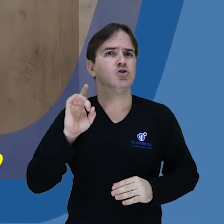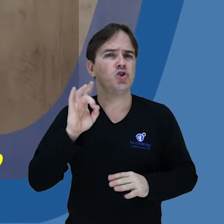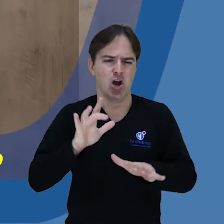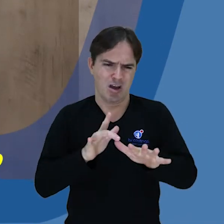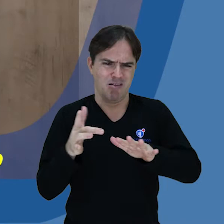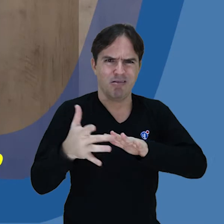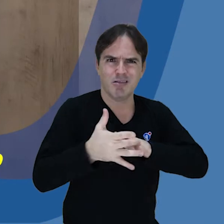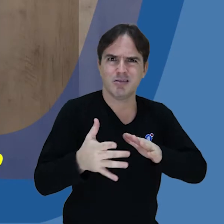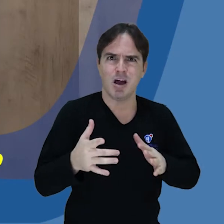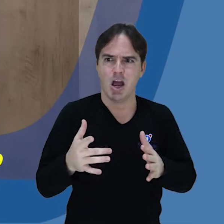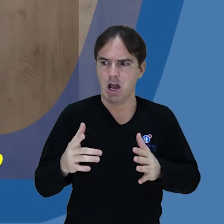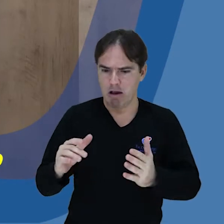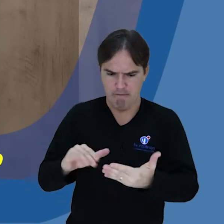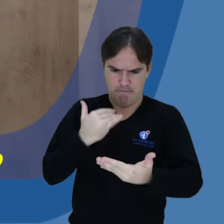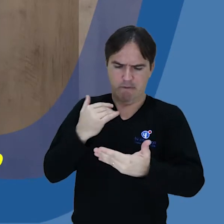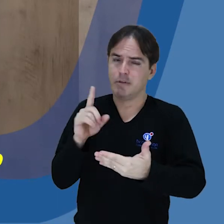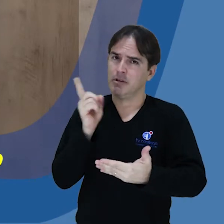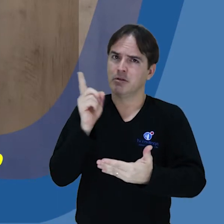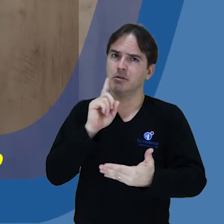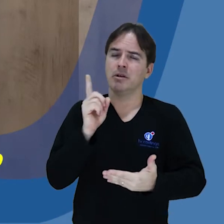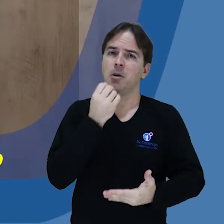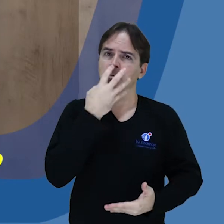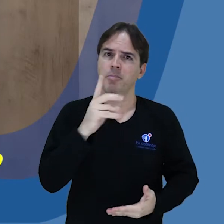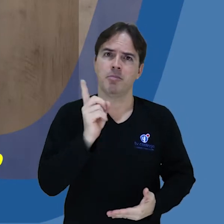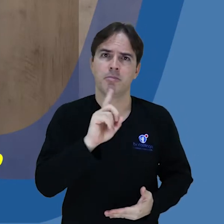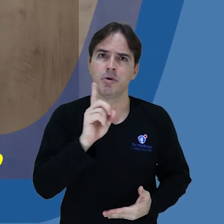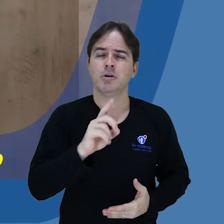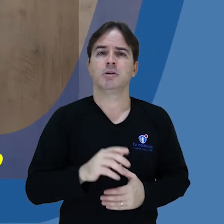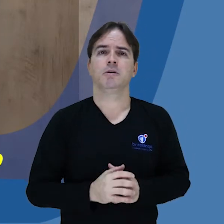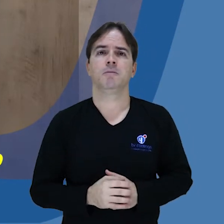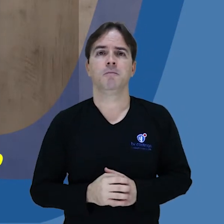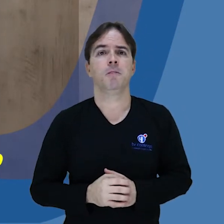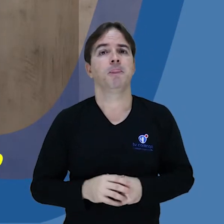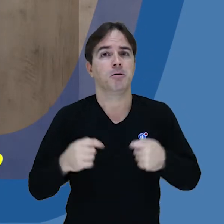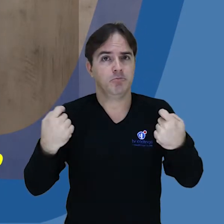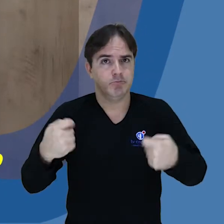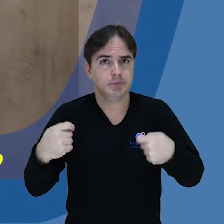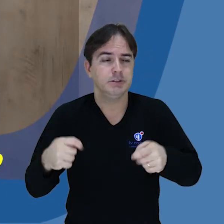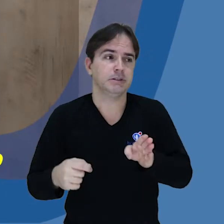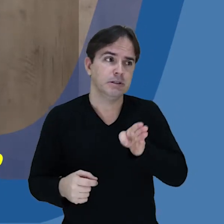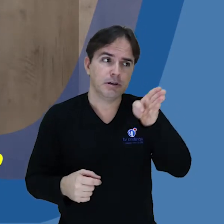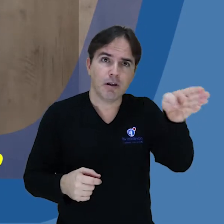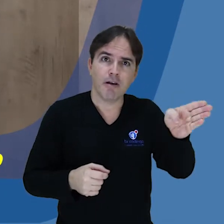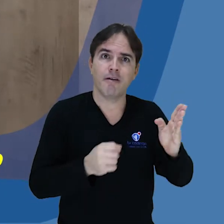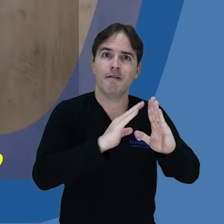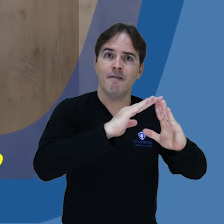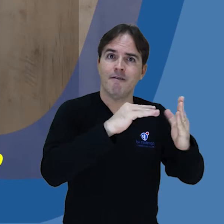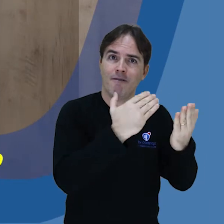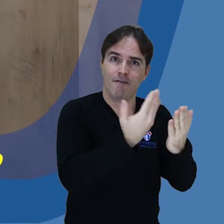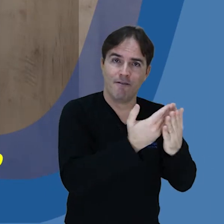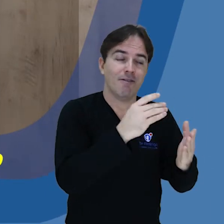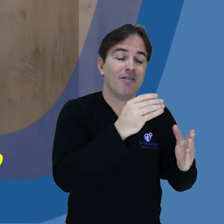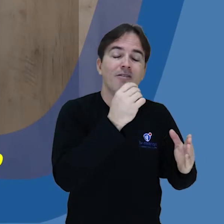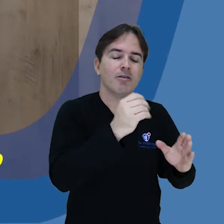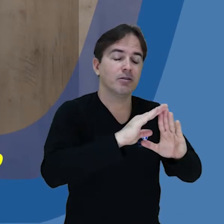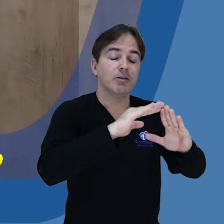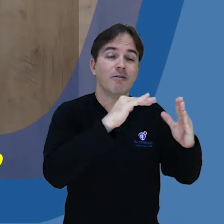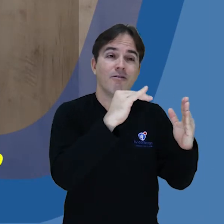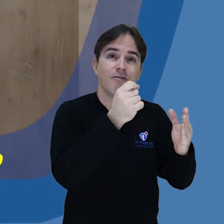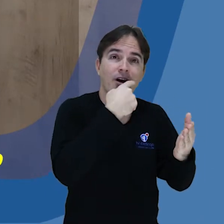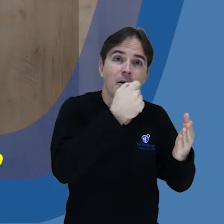inclusive, para dar esse tipo de orientação, e quando for necessário ir buscar na farmácia, se o caso esteja sentindo algum tipo de sintoma como